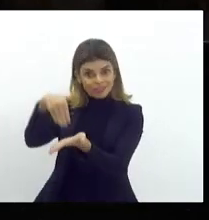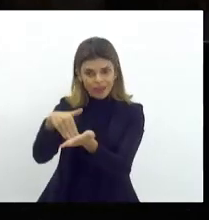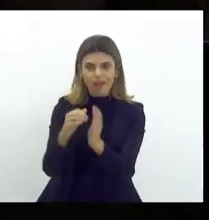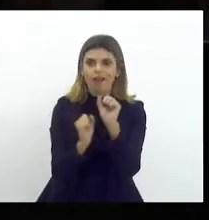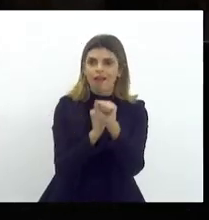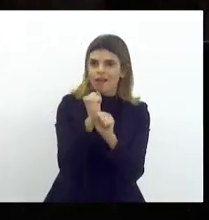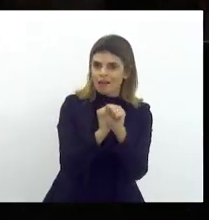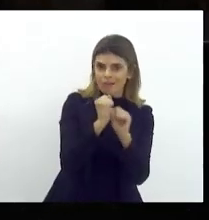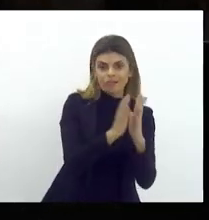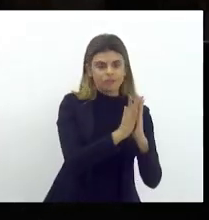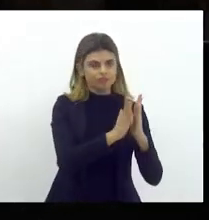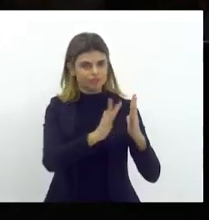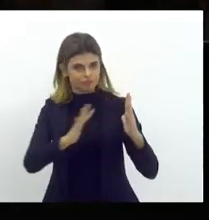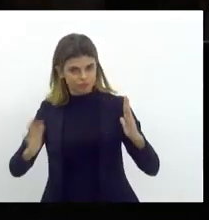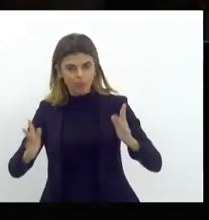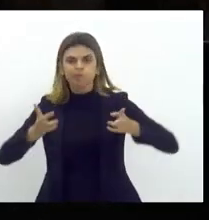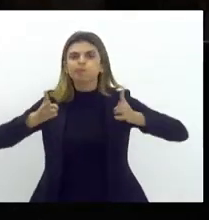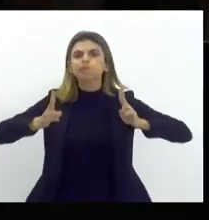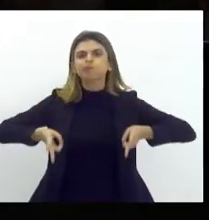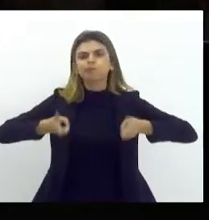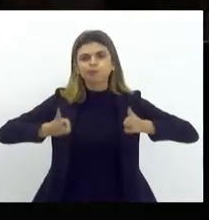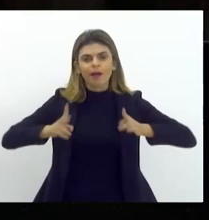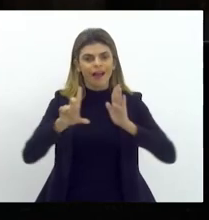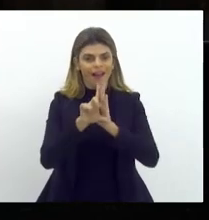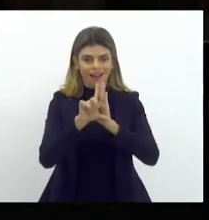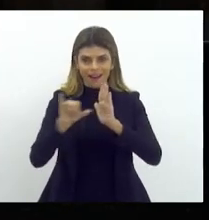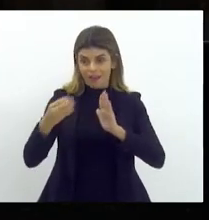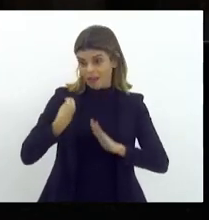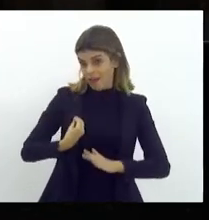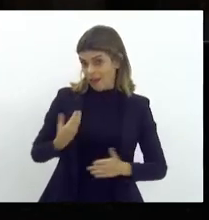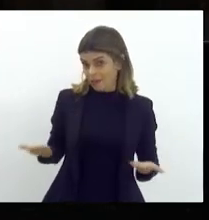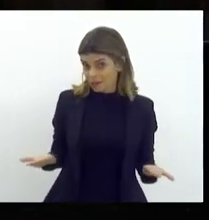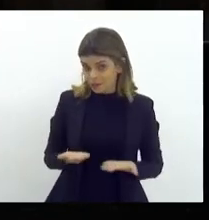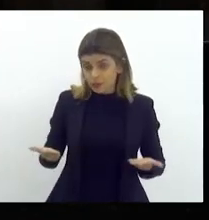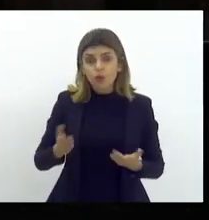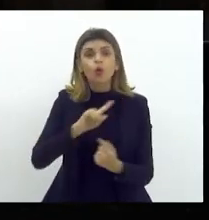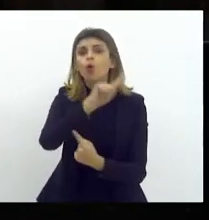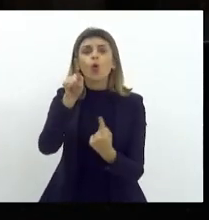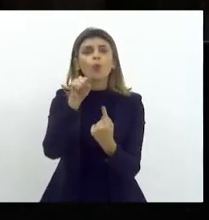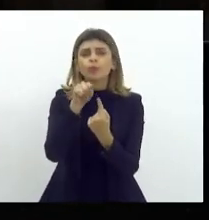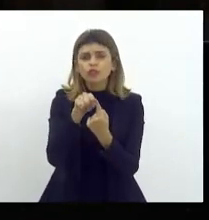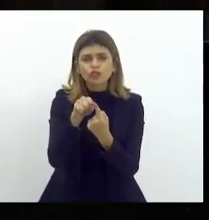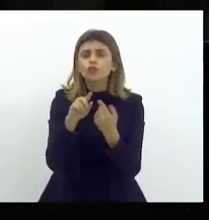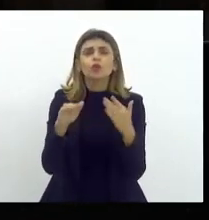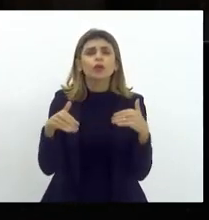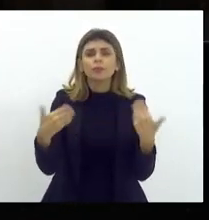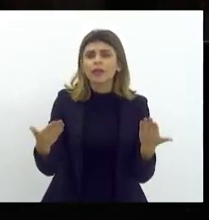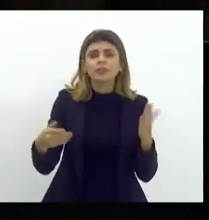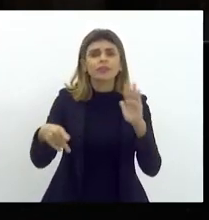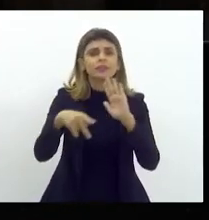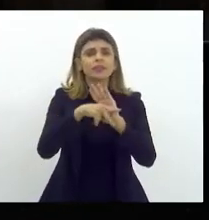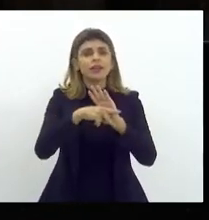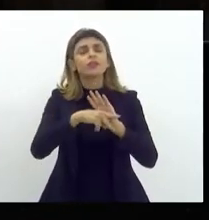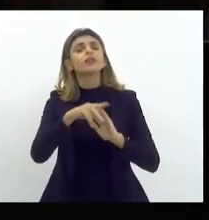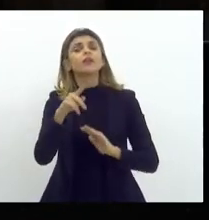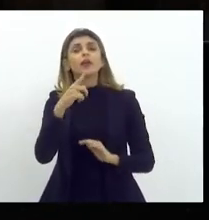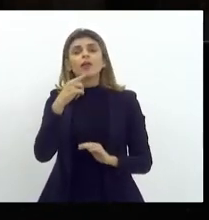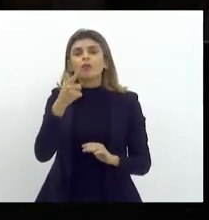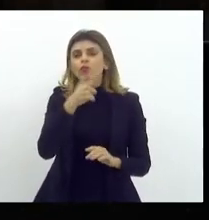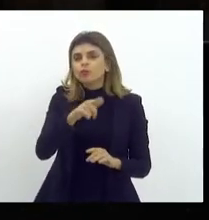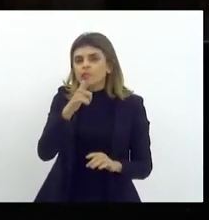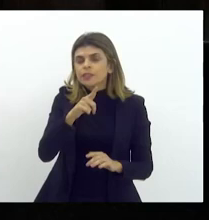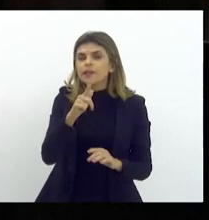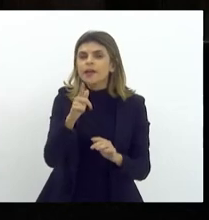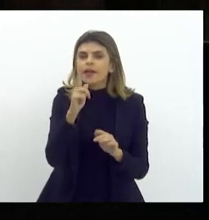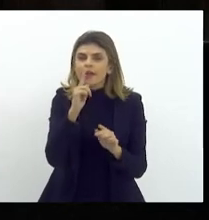permanece a vigência a lei atual e o objetivo dessa merda é impedir um possível